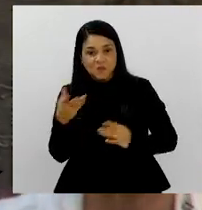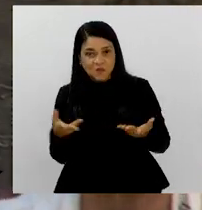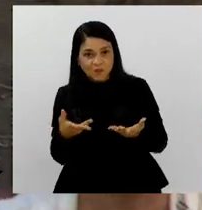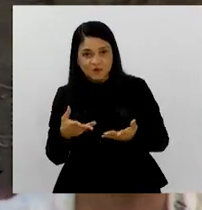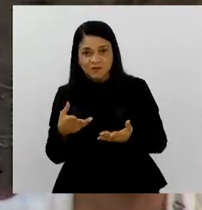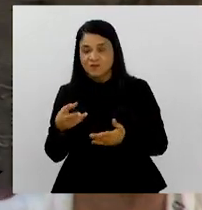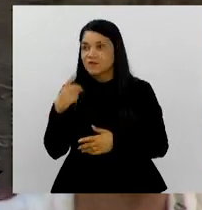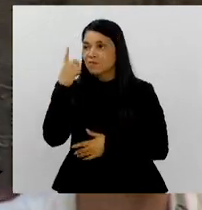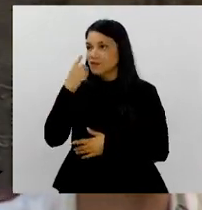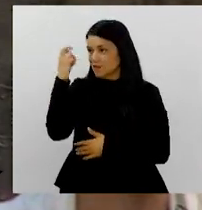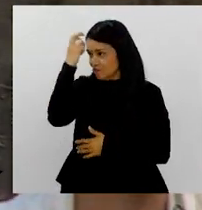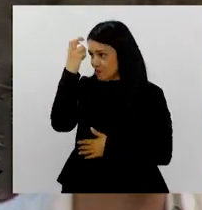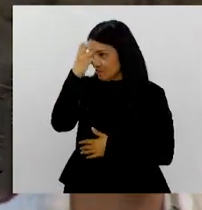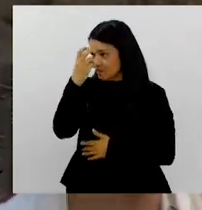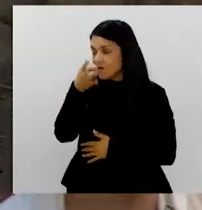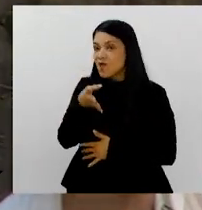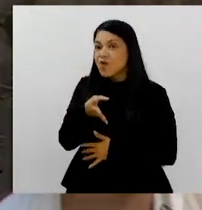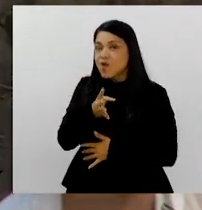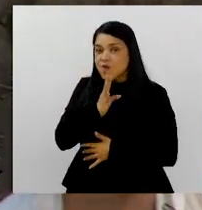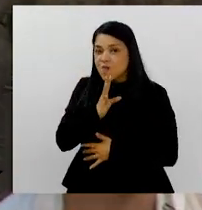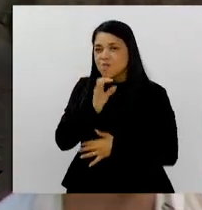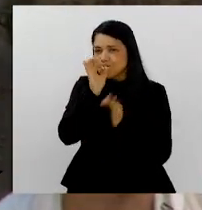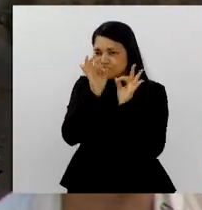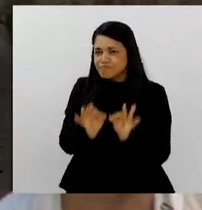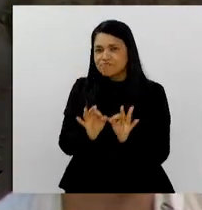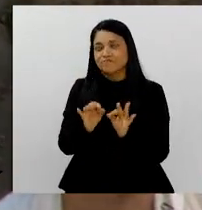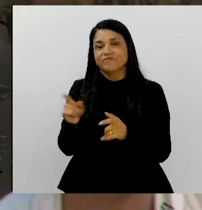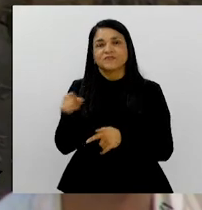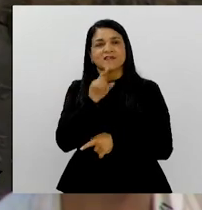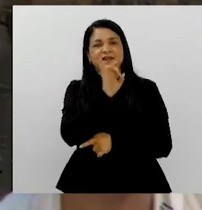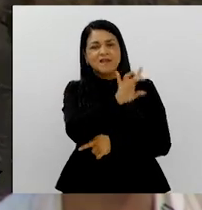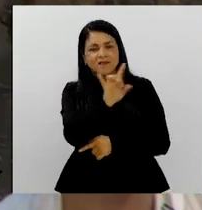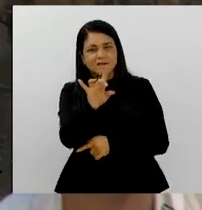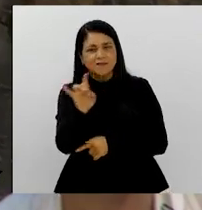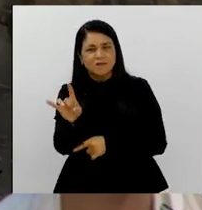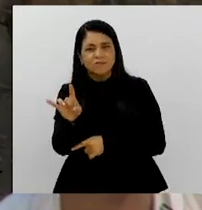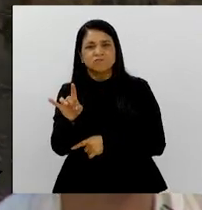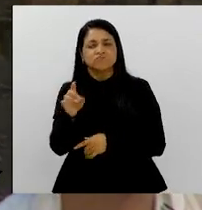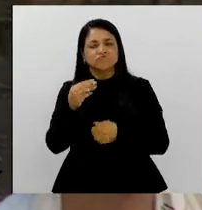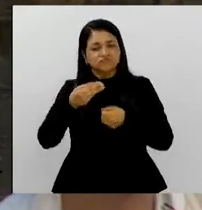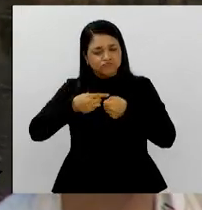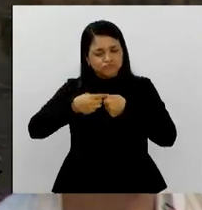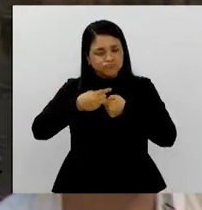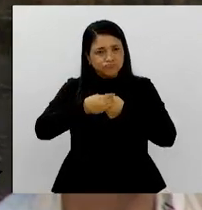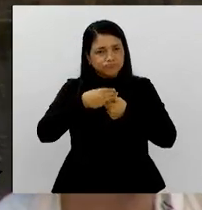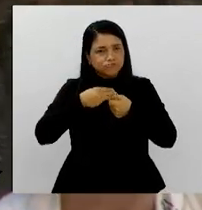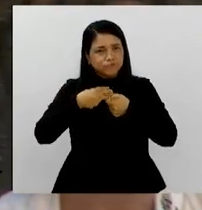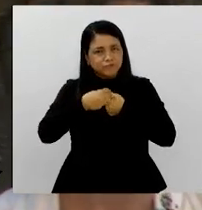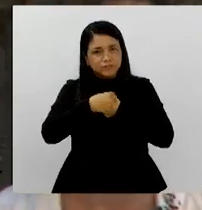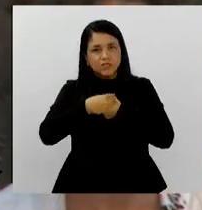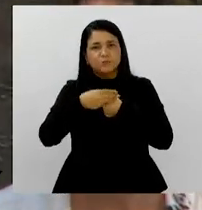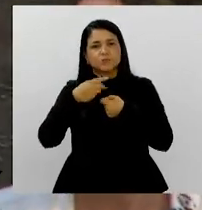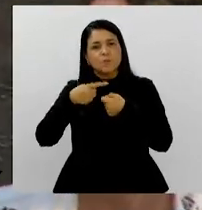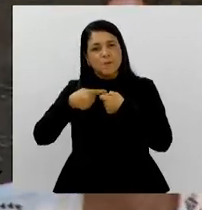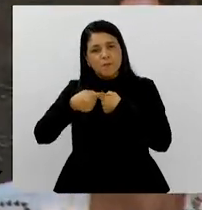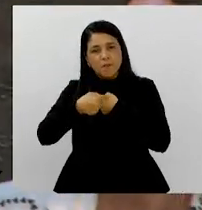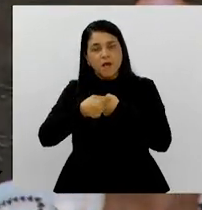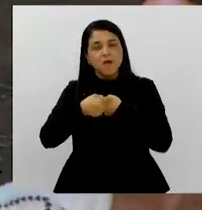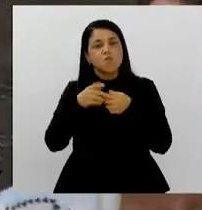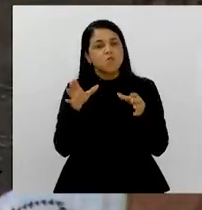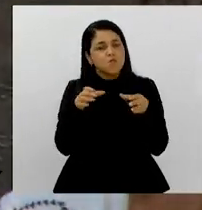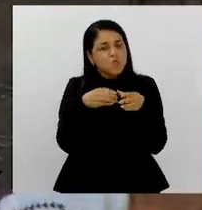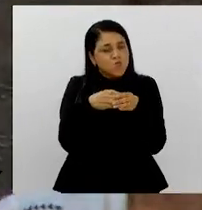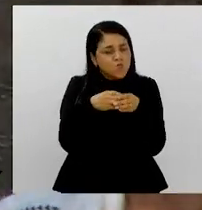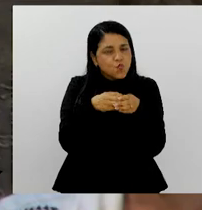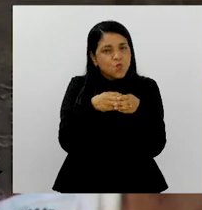é isso que está sendo reconhecido hoje. Cada um de vocês, nos seus bairros, nos seus municípios, muitas vezes com grupos